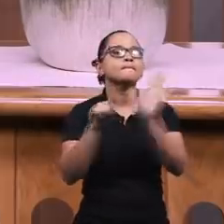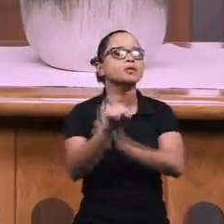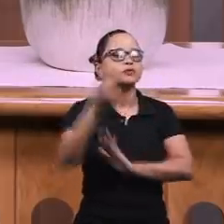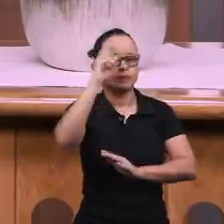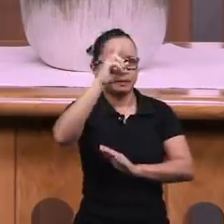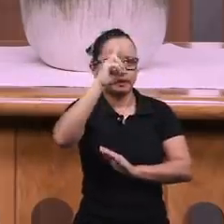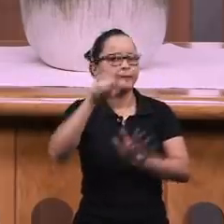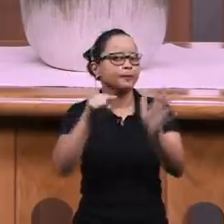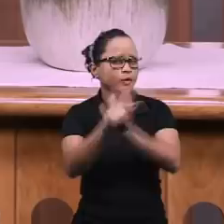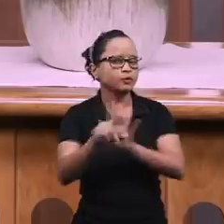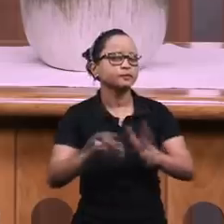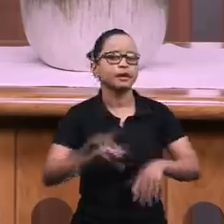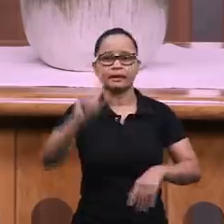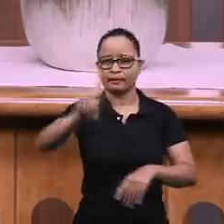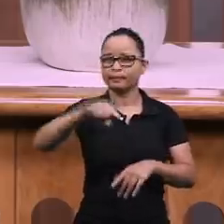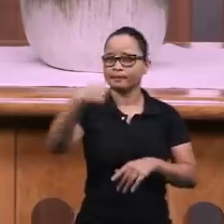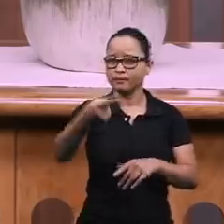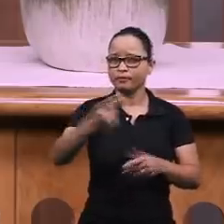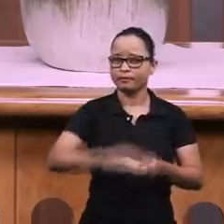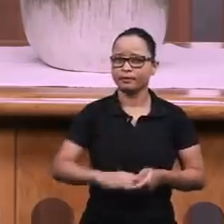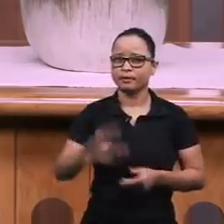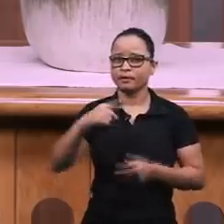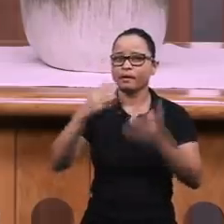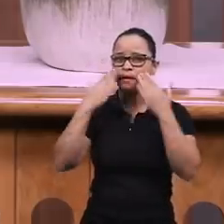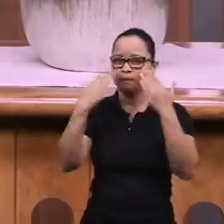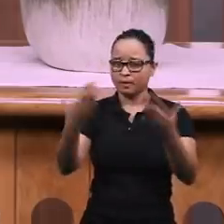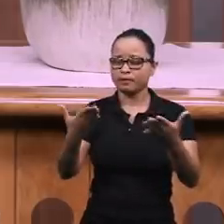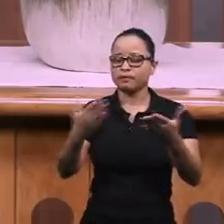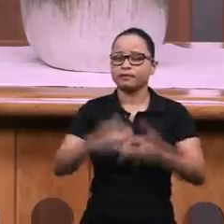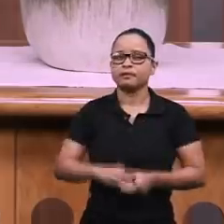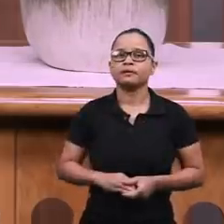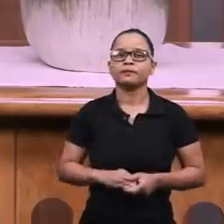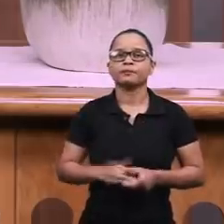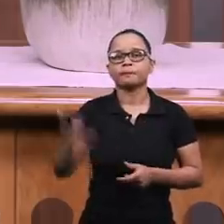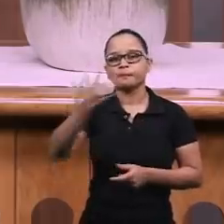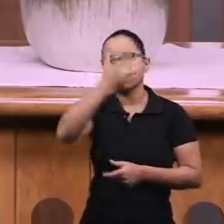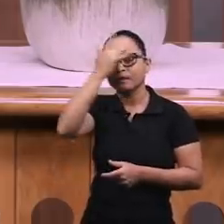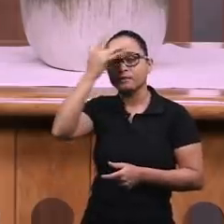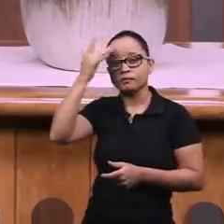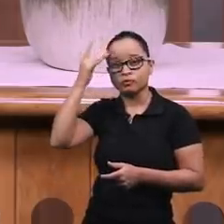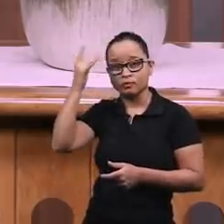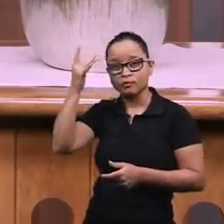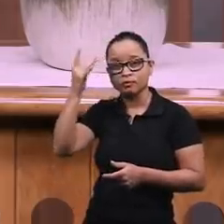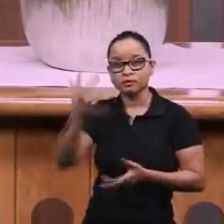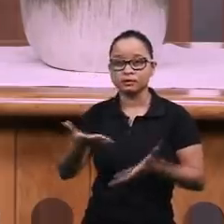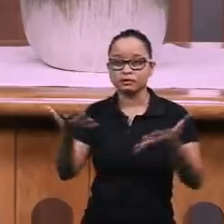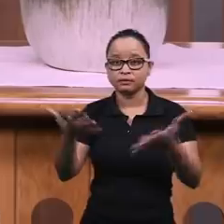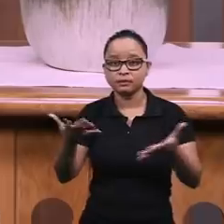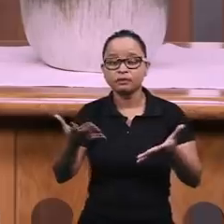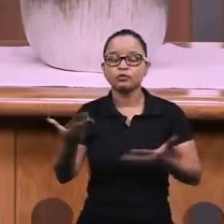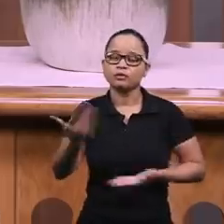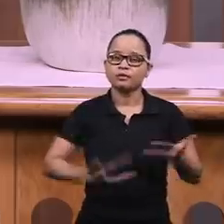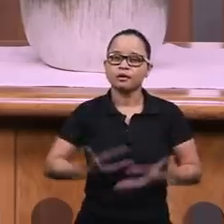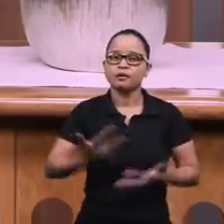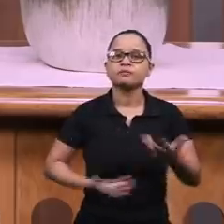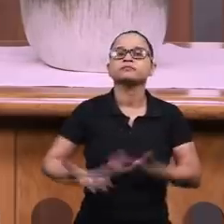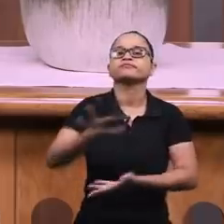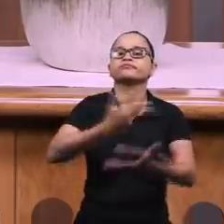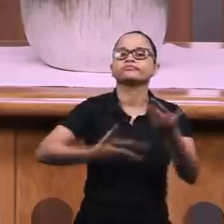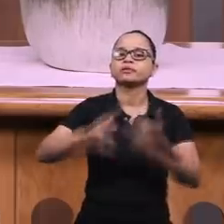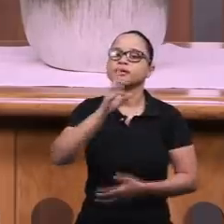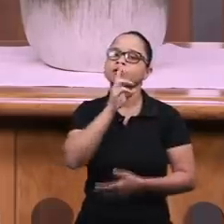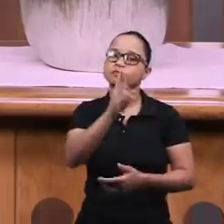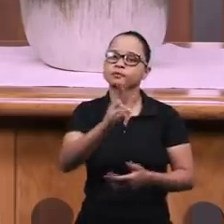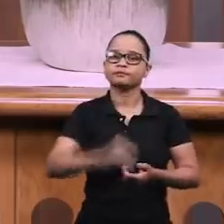pergunta eu usei lembrar da pergunta e na sequência vamos apresentar Aqui as pessoas os irmãos é que vão participar